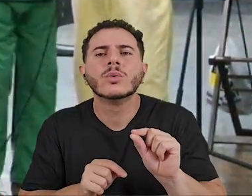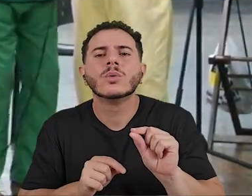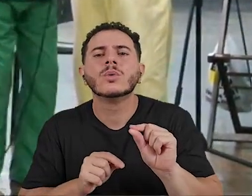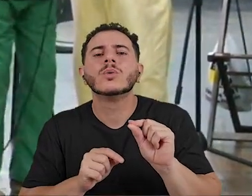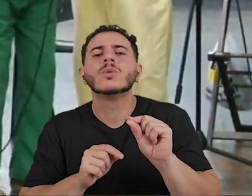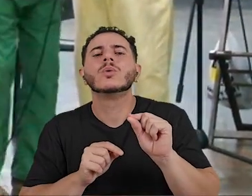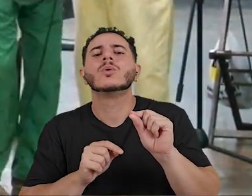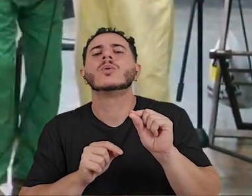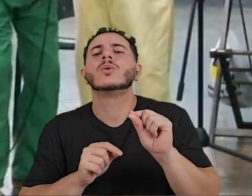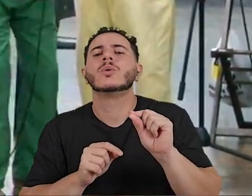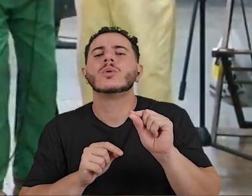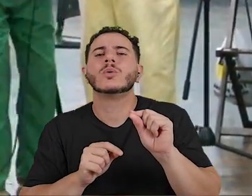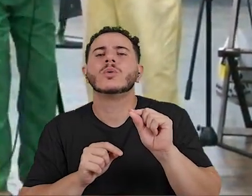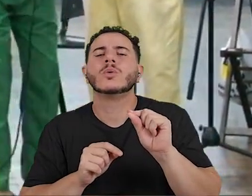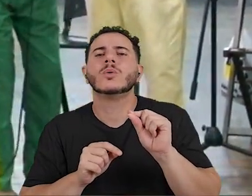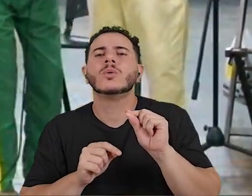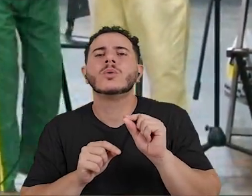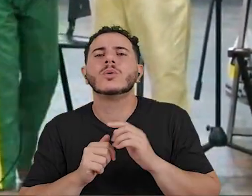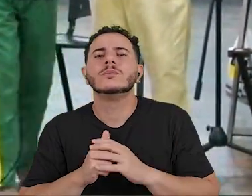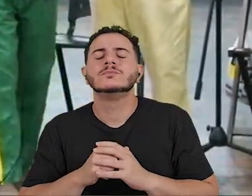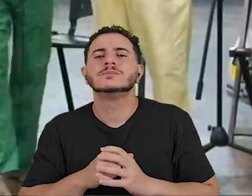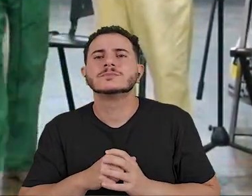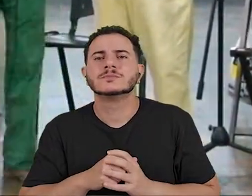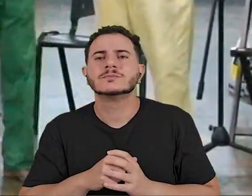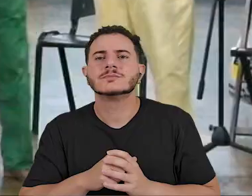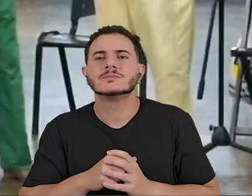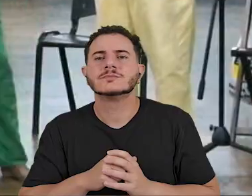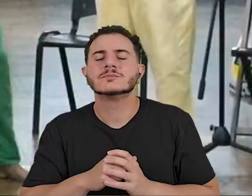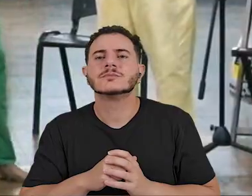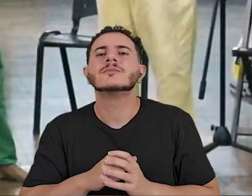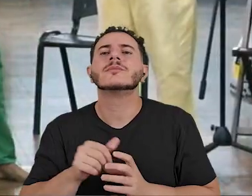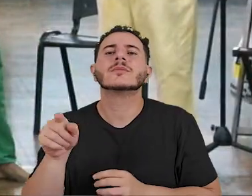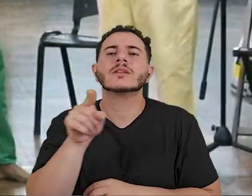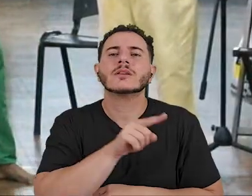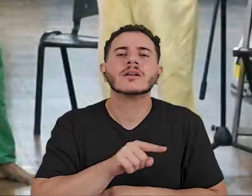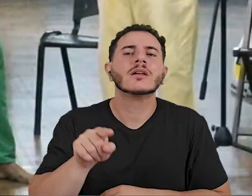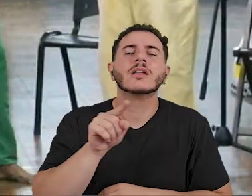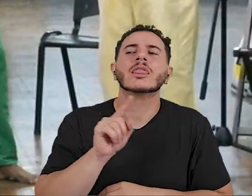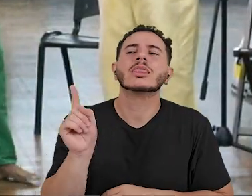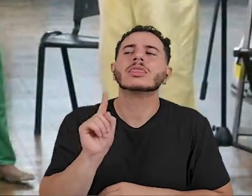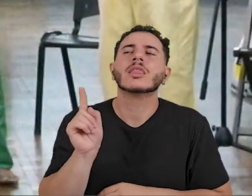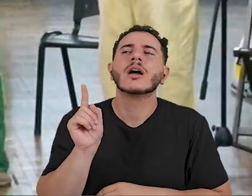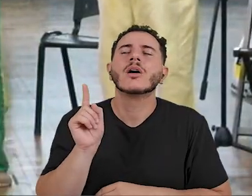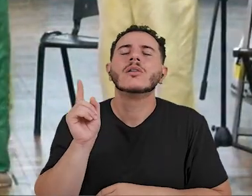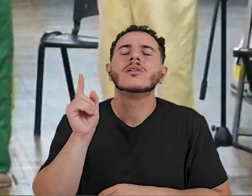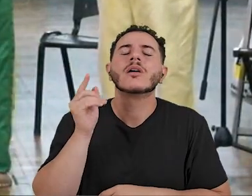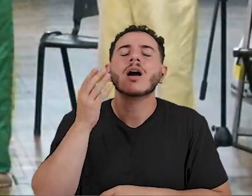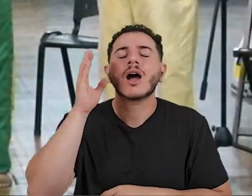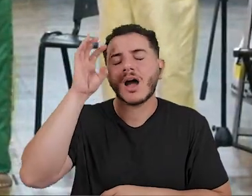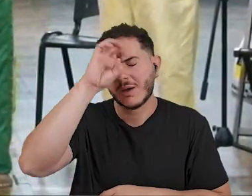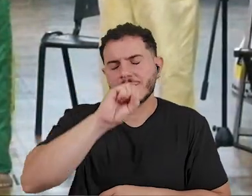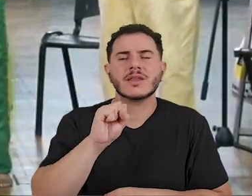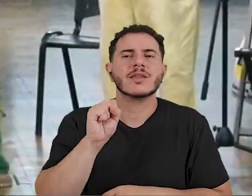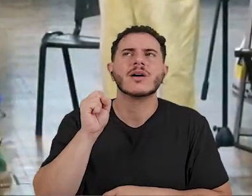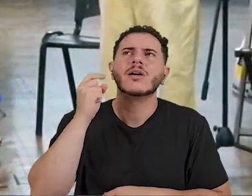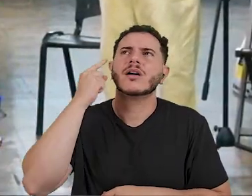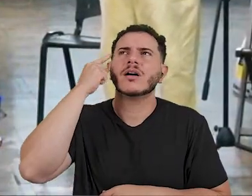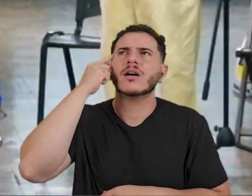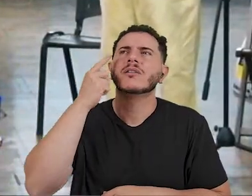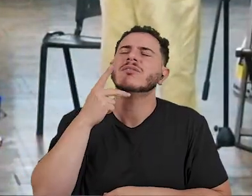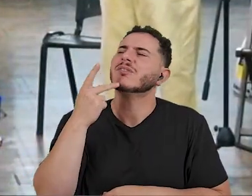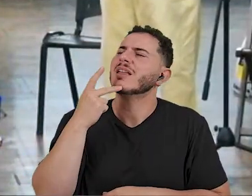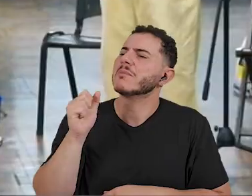para alguém não botar na mente e dizer assim, falando mal de fulano, falando mal de